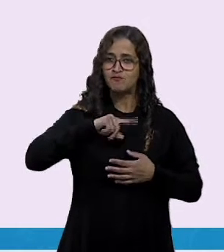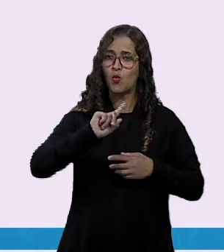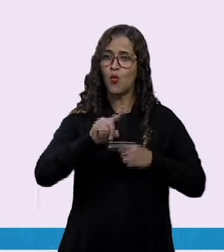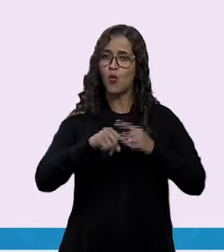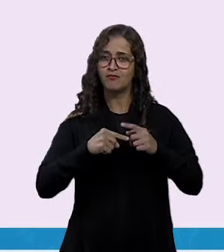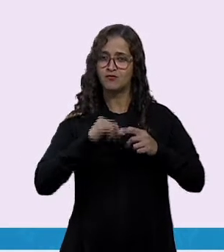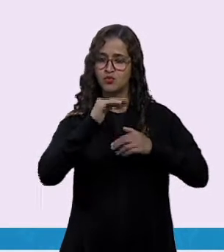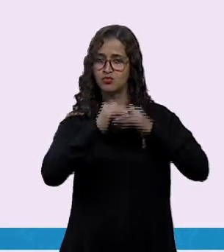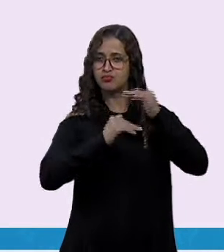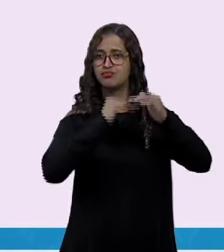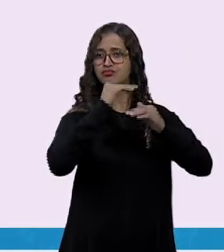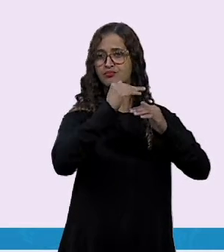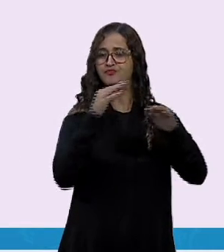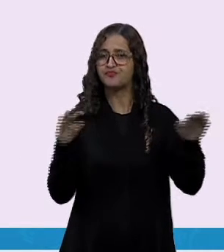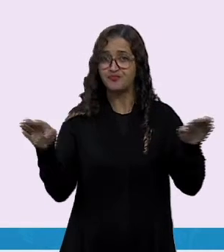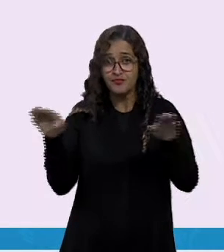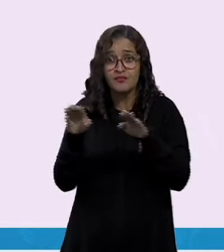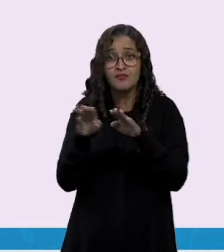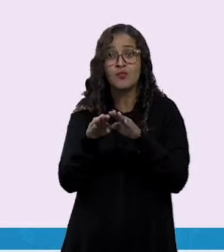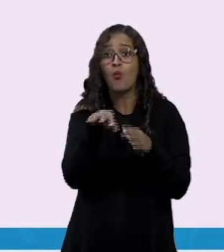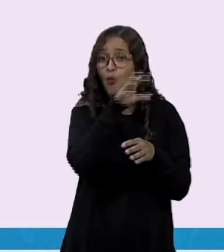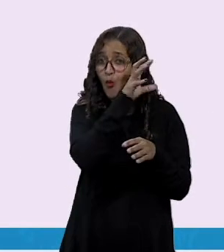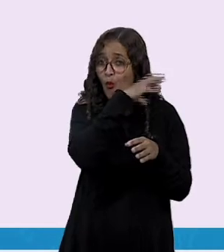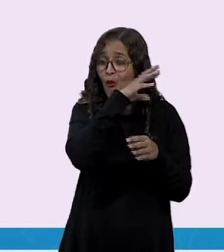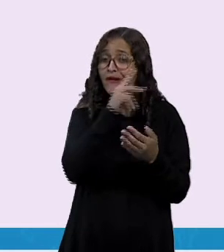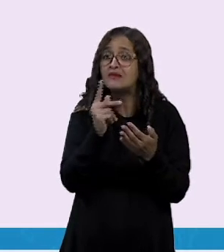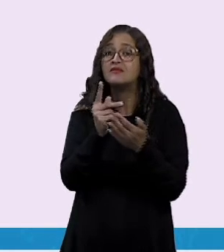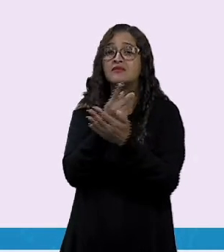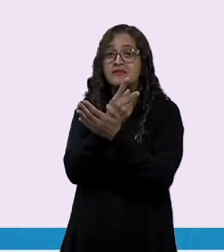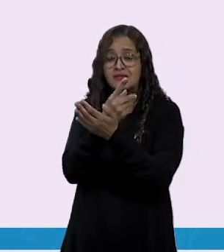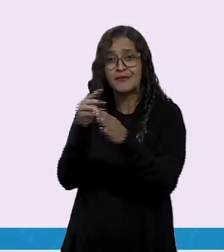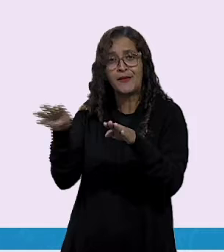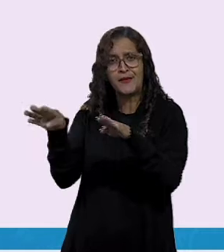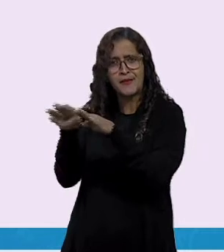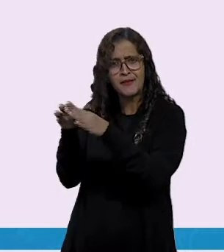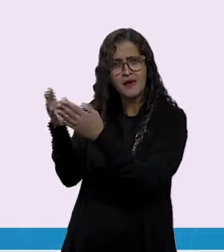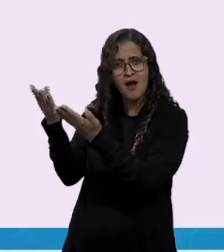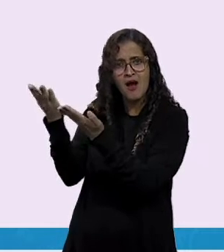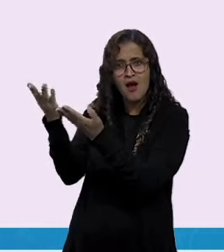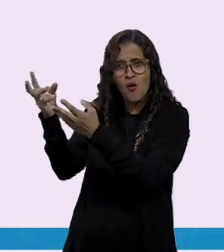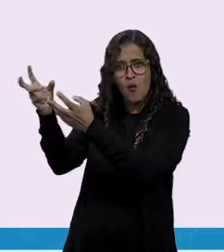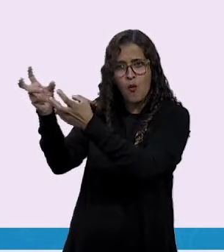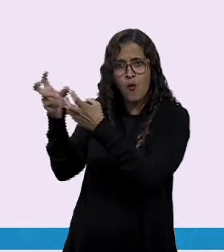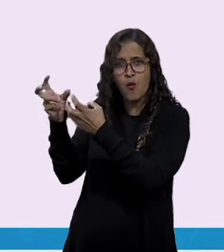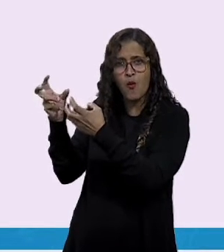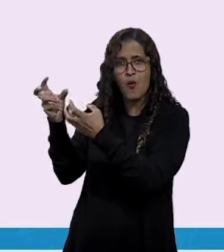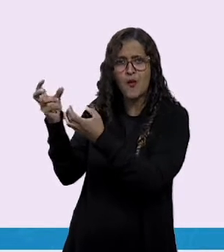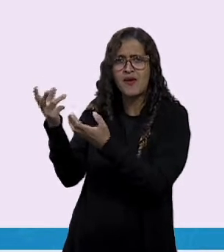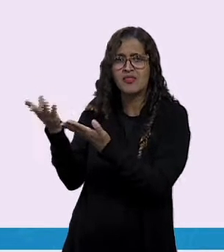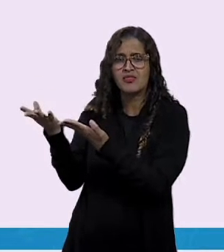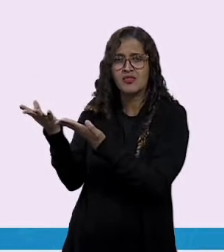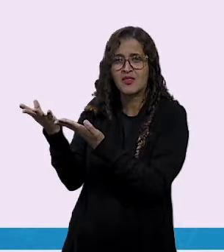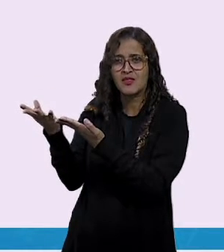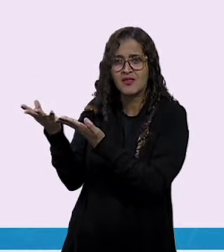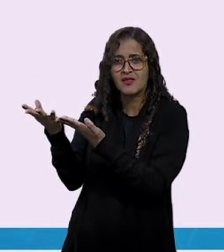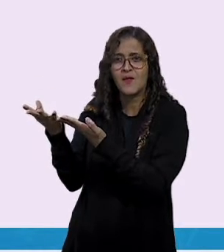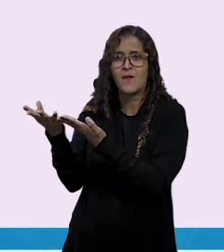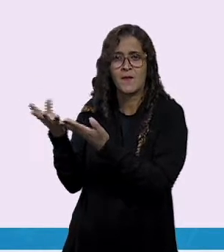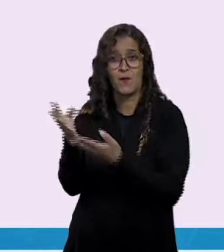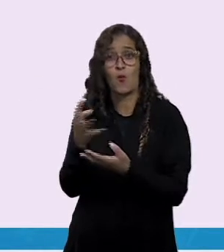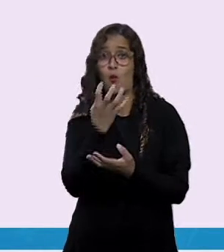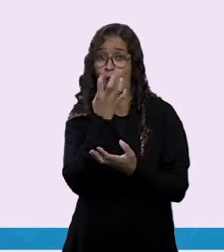os animais que são vivíparos. A gente vai ver a imagem de alguns aqui, olha. A gente tem aqui, muito conhecido por todo